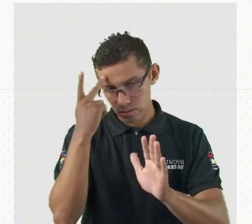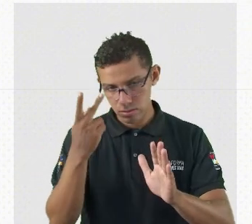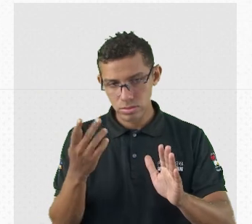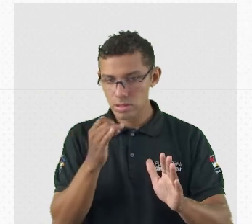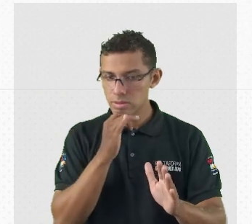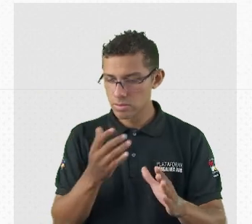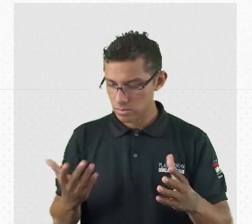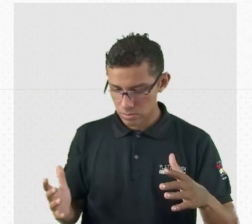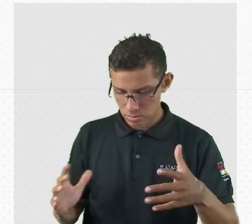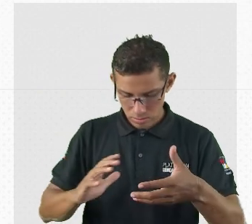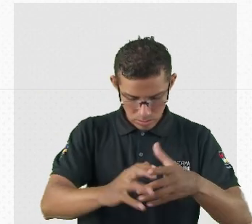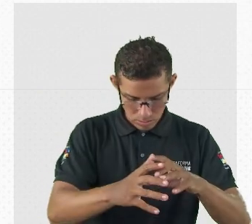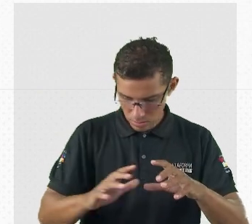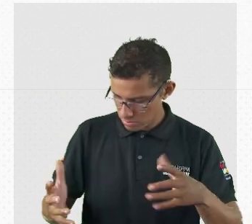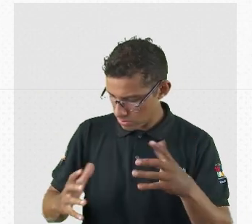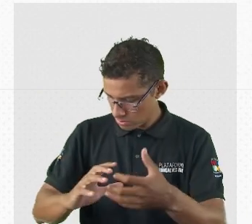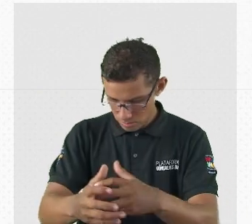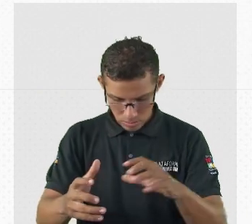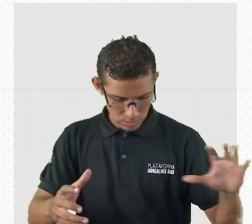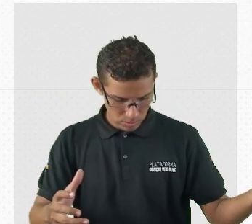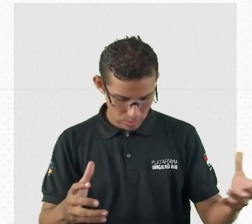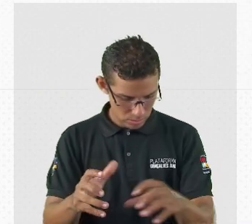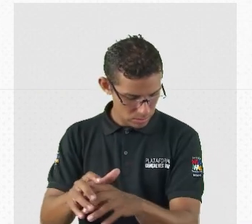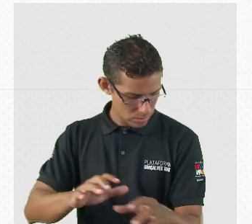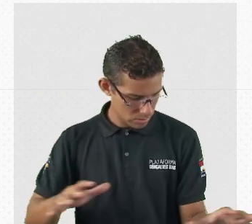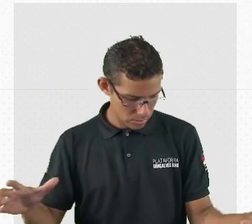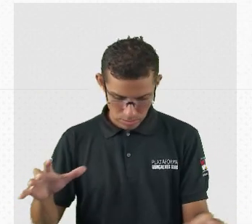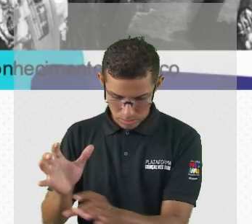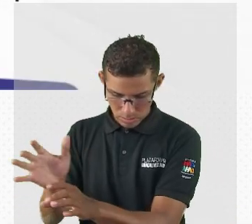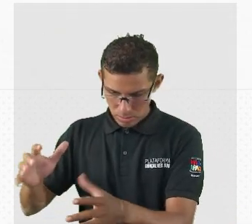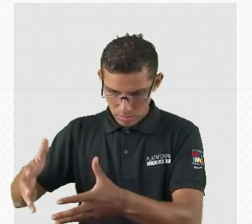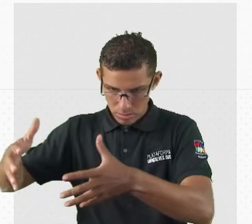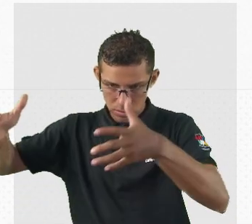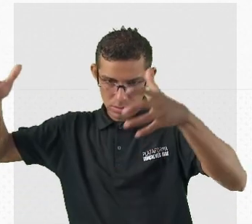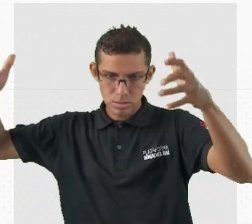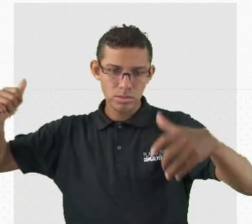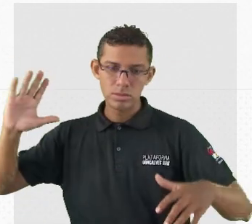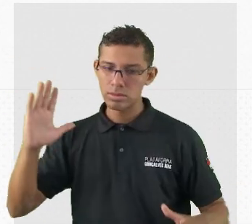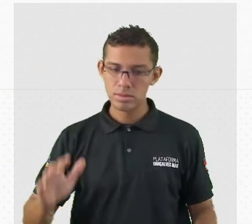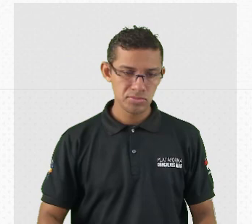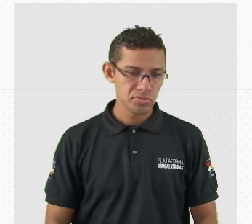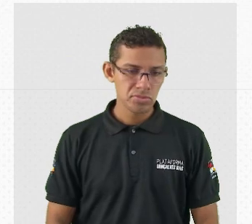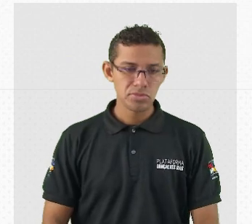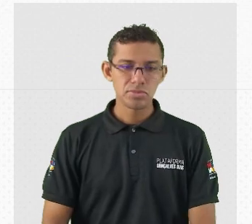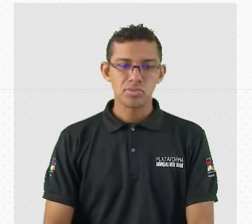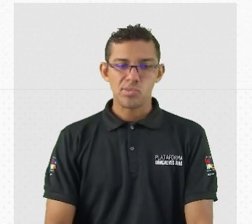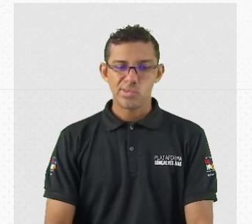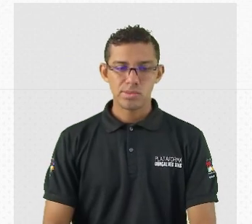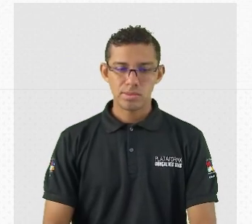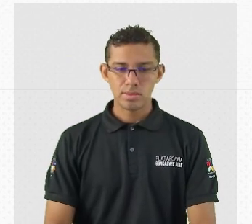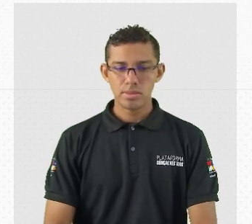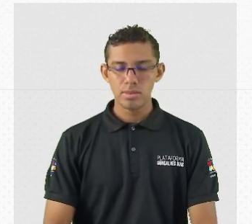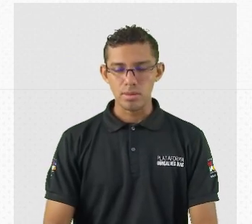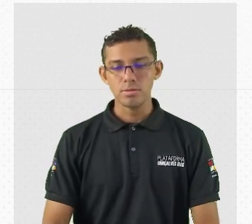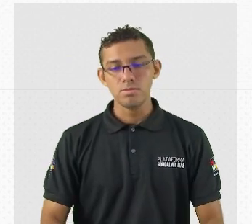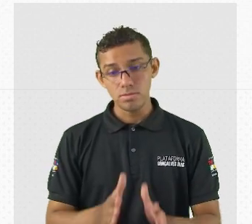engrenagem, né? Engrenagens que vão se juntando e formando uma estrutura maior. Beleza? Sobre esse processo produtivo, evoluindo um